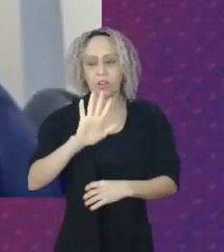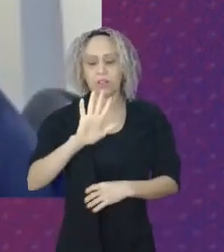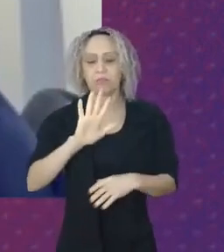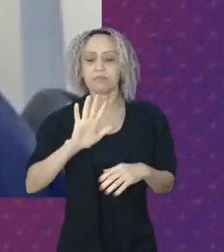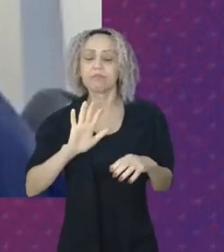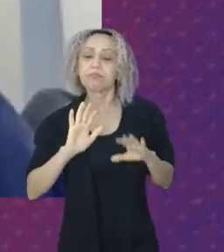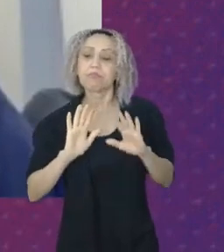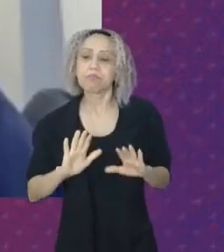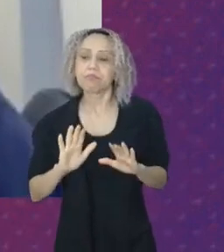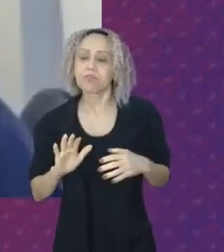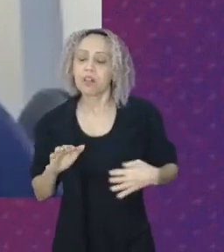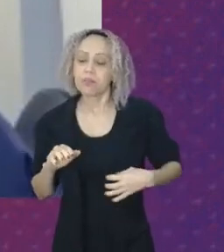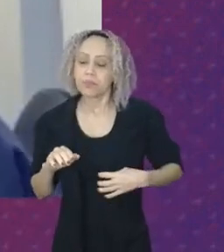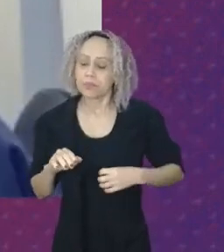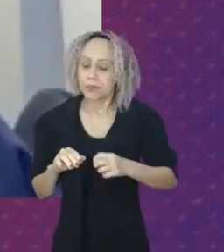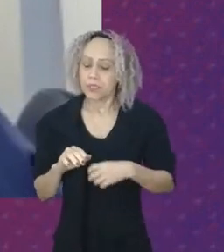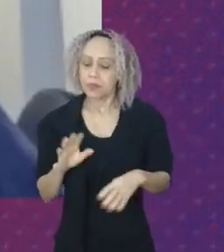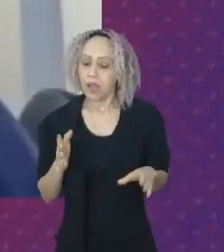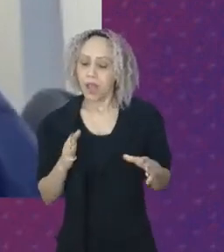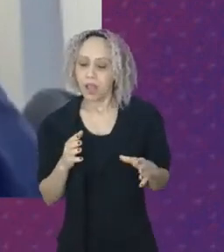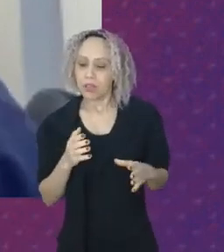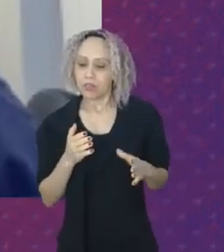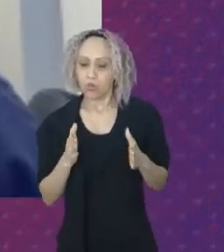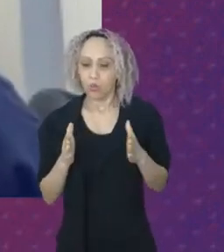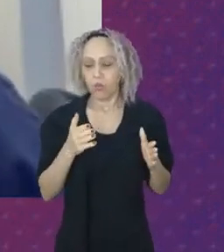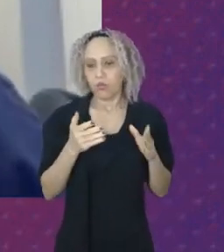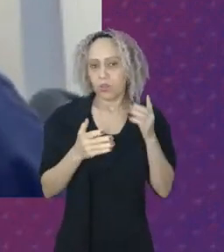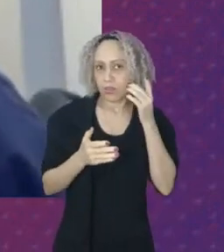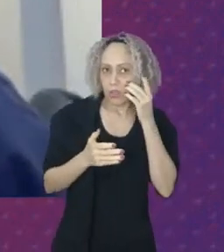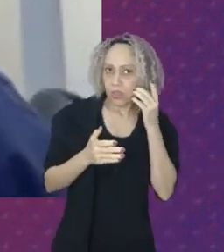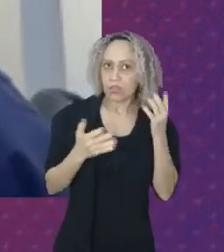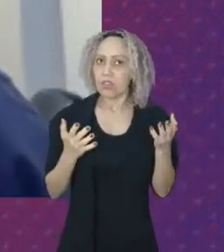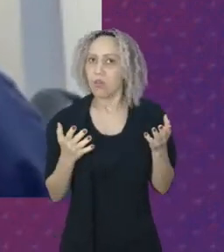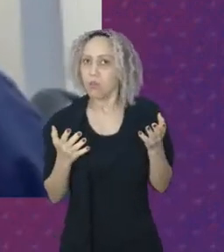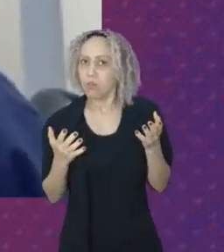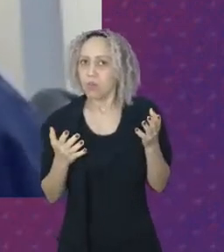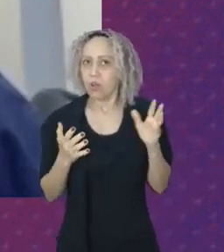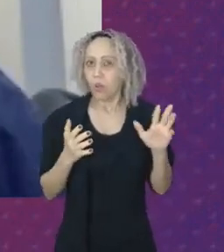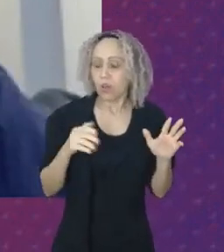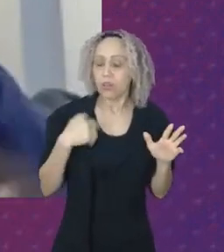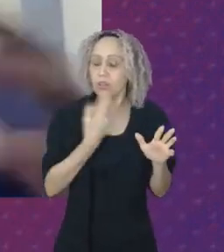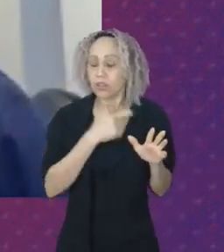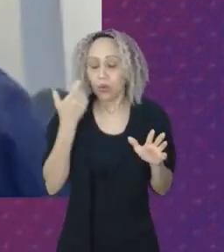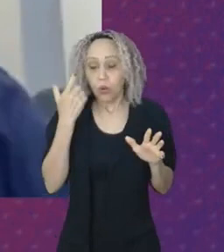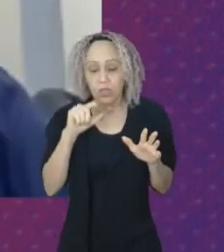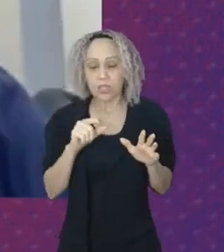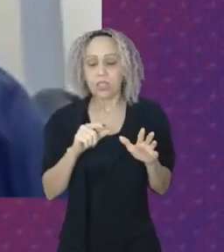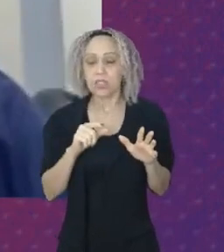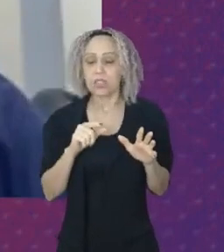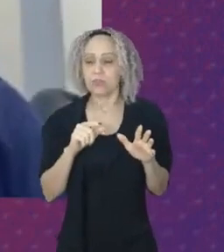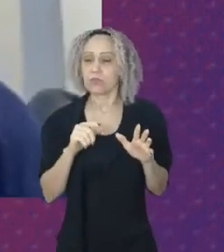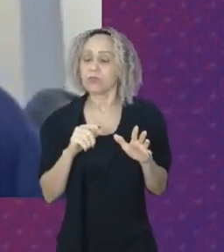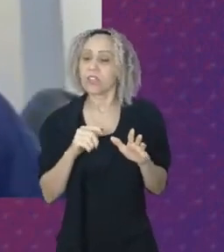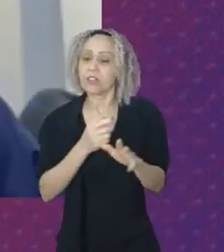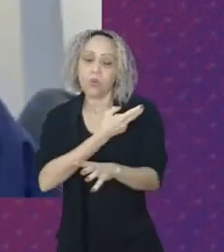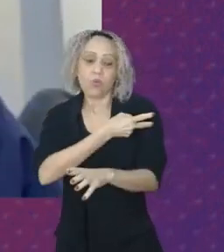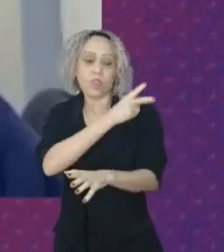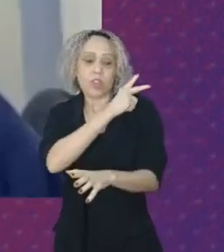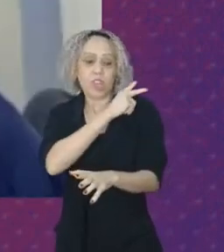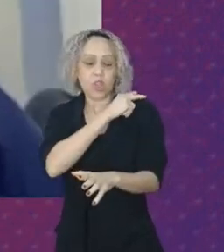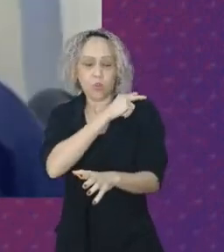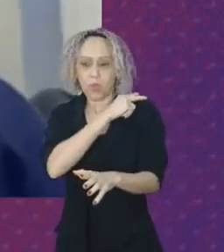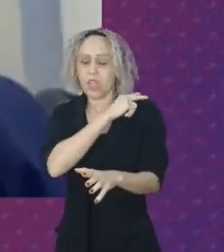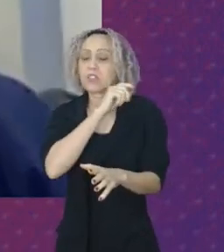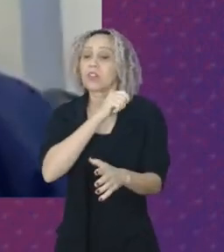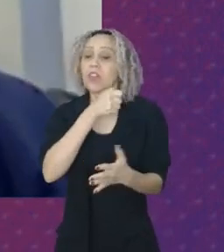acesso para as crianças de 4 e 5 anos e para o público de 15 a 16, ou seja, tornamos o ensino médio obrigatório.